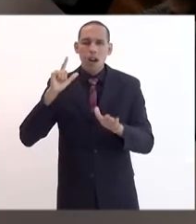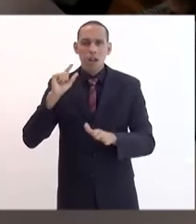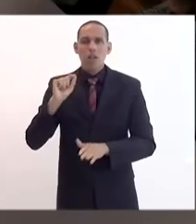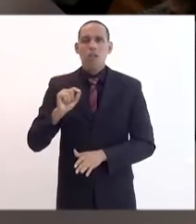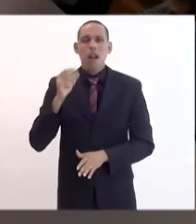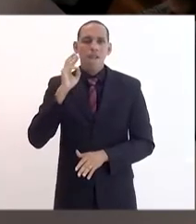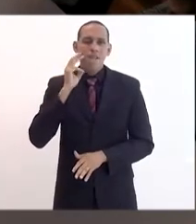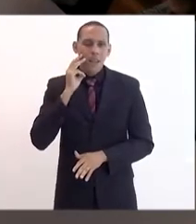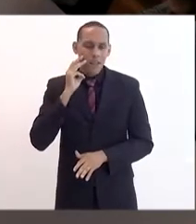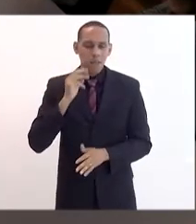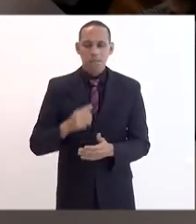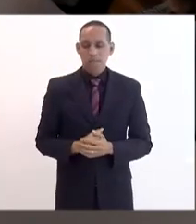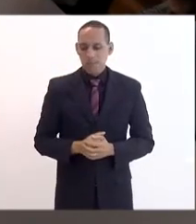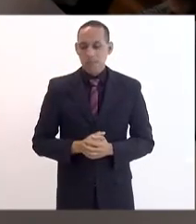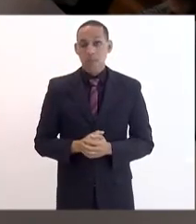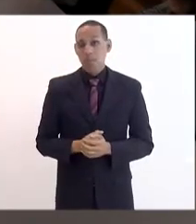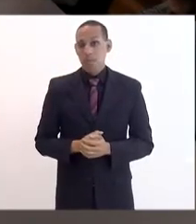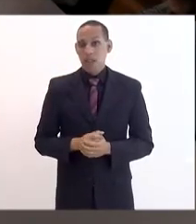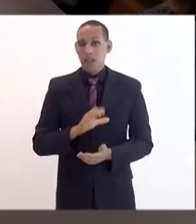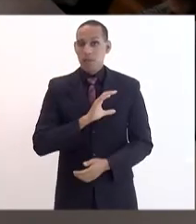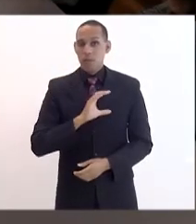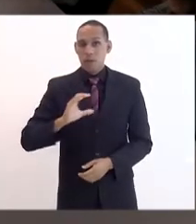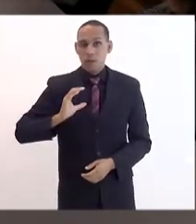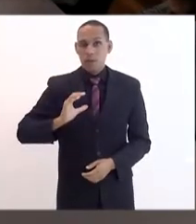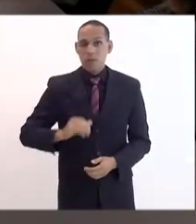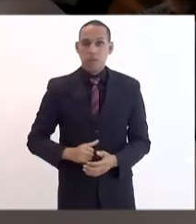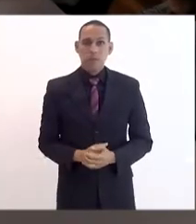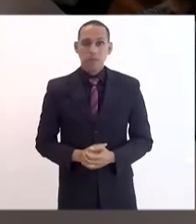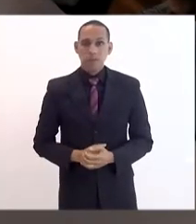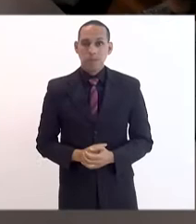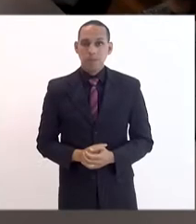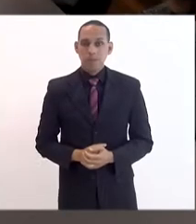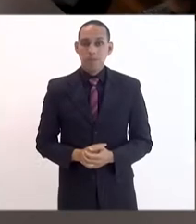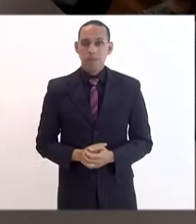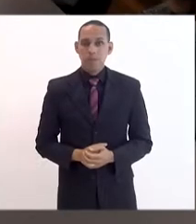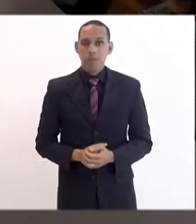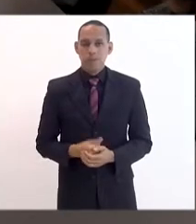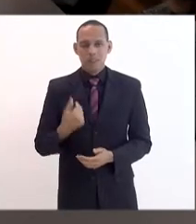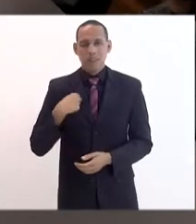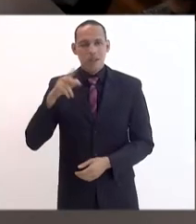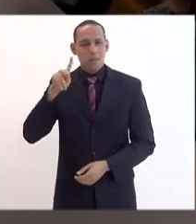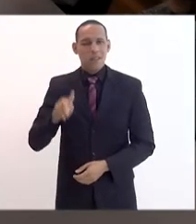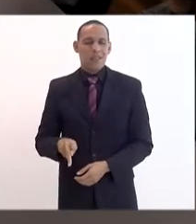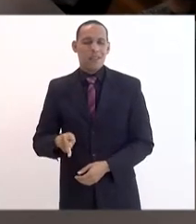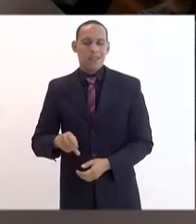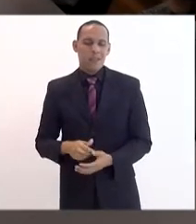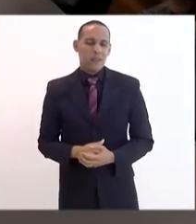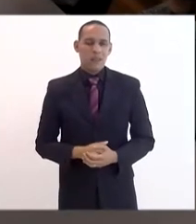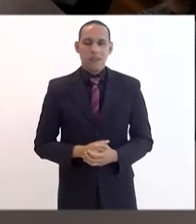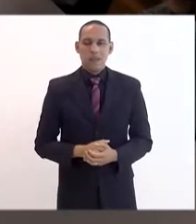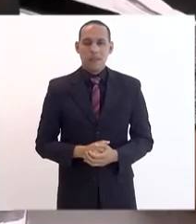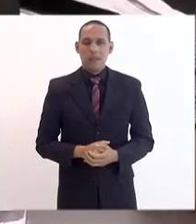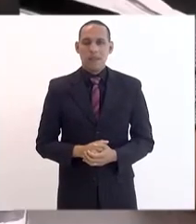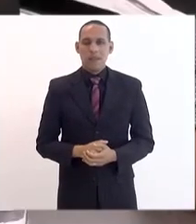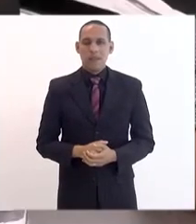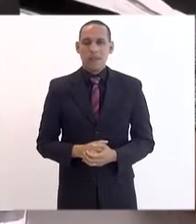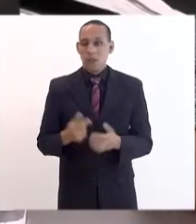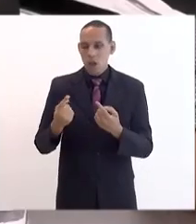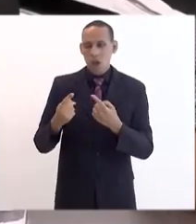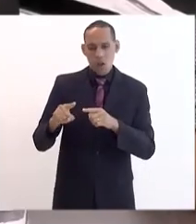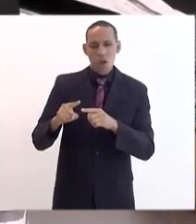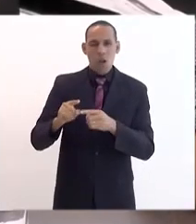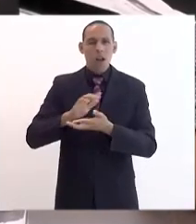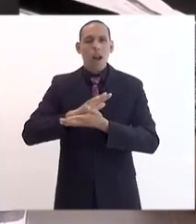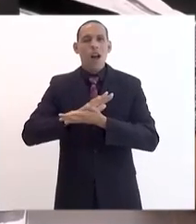deputado Valdec. A comissão, uma comissão que eu presido, contra o racismo e a